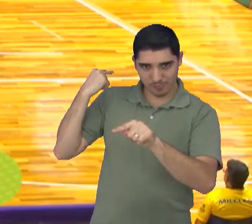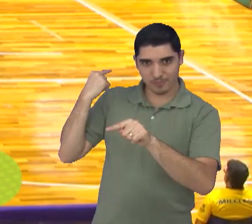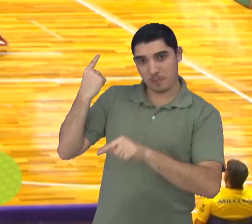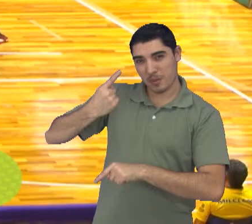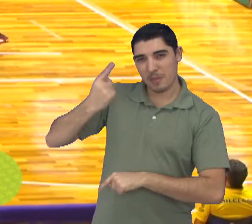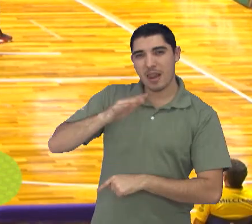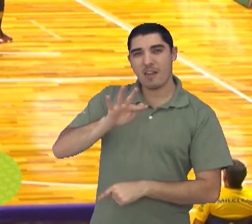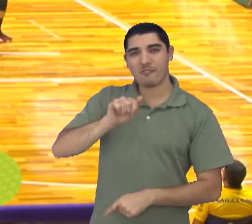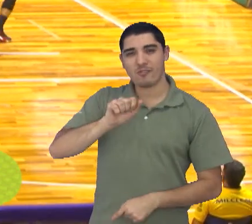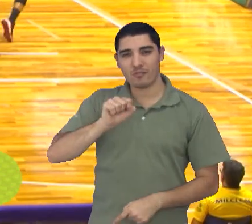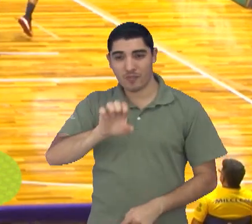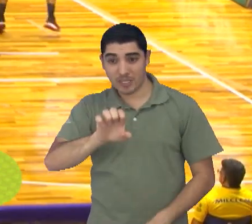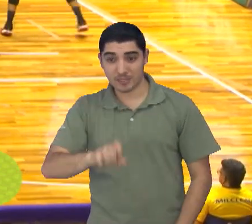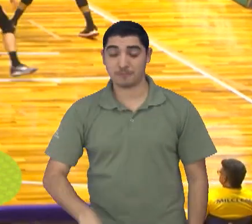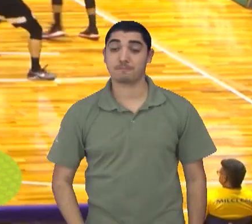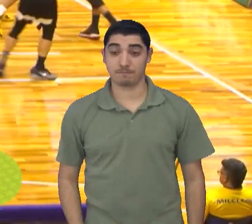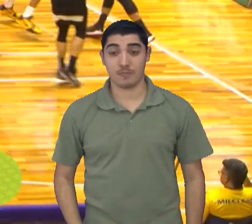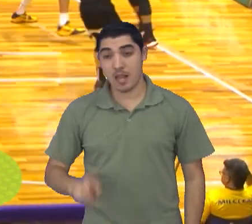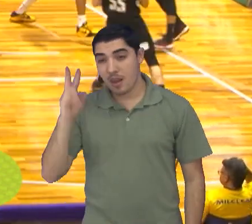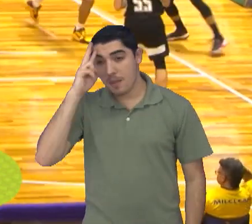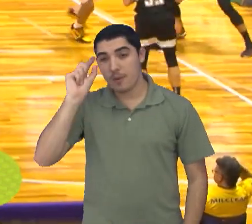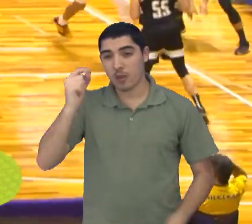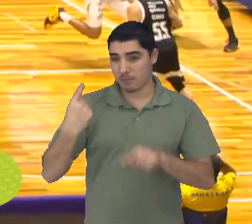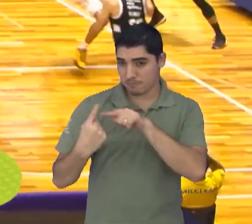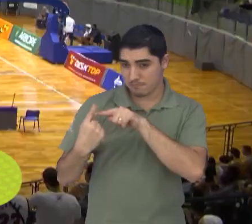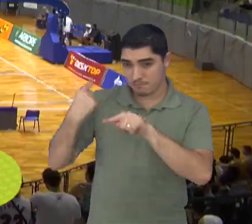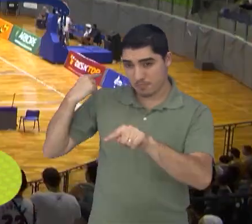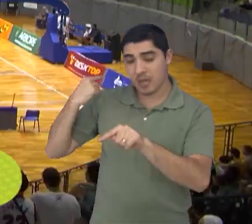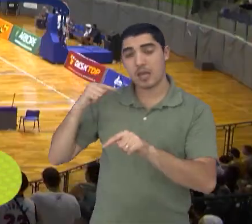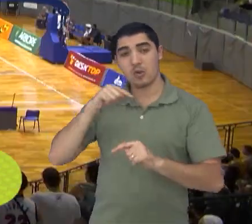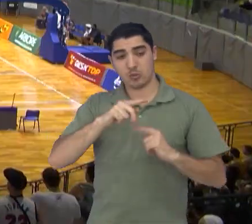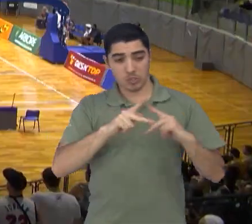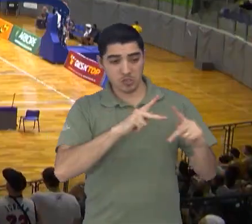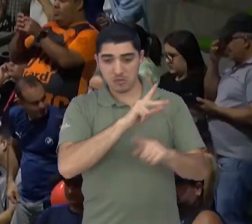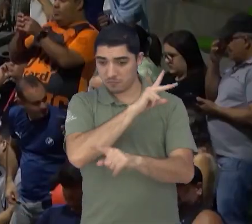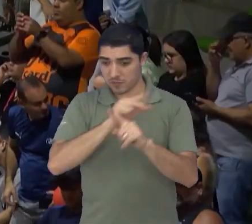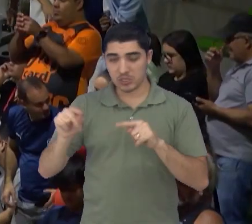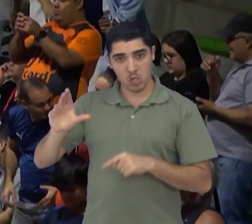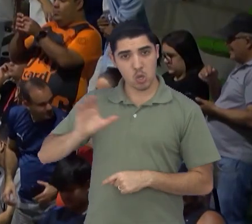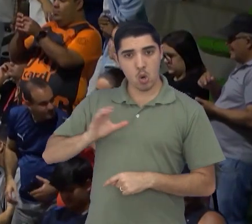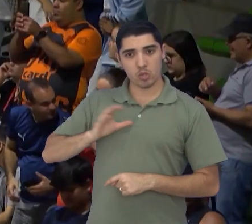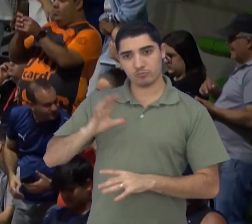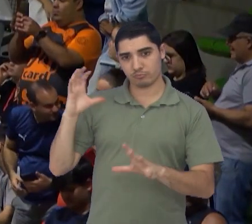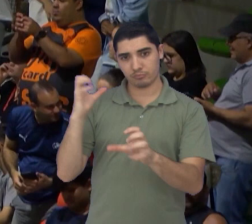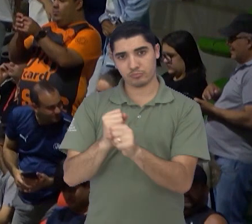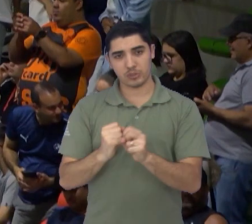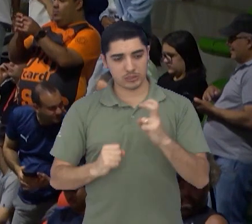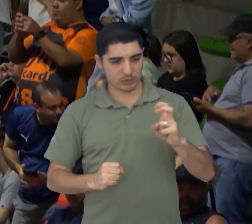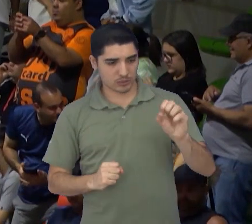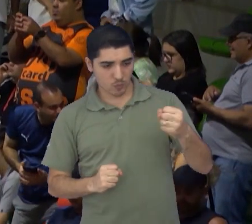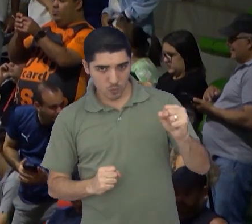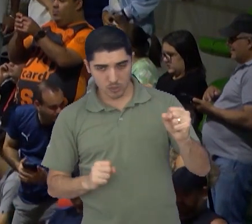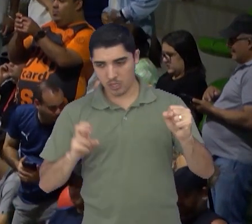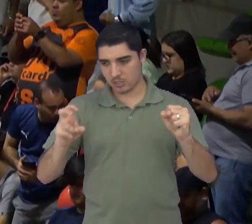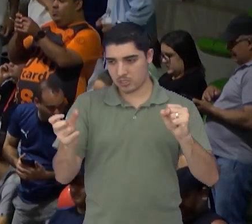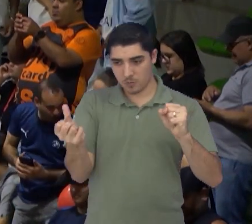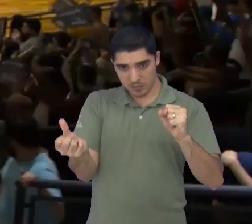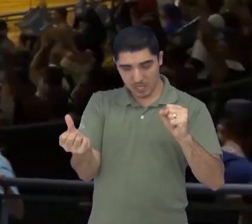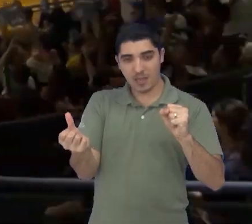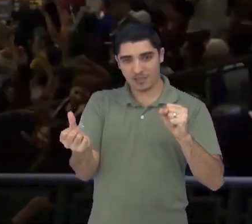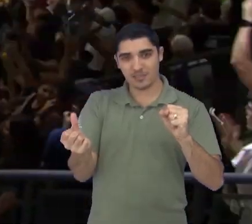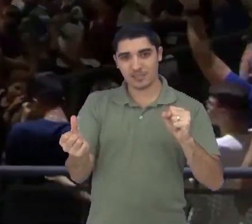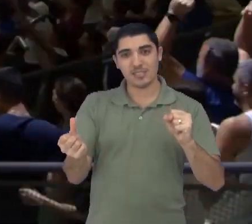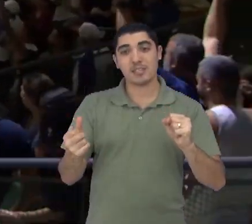Lembrando que no início do mês, o São José venceu o Corinthians no Teatrão por 58 a 56 em um